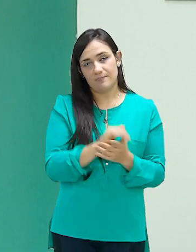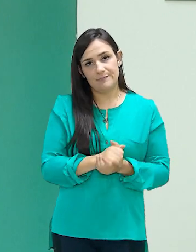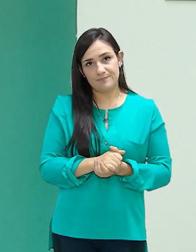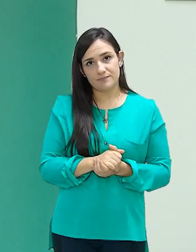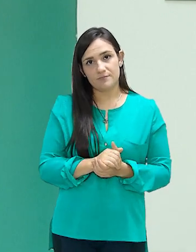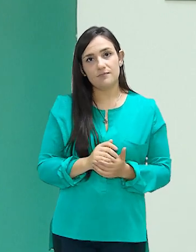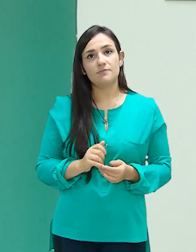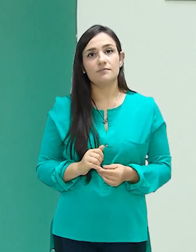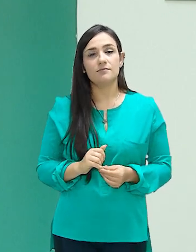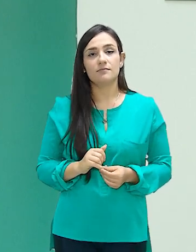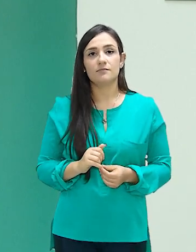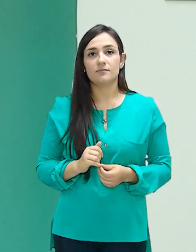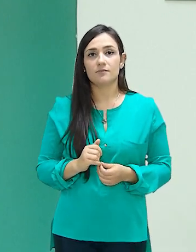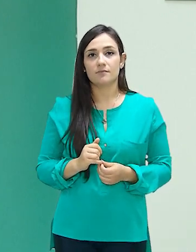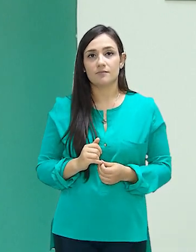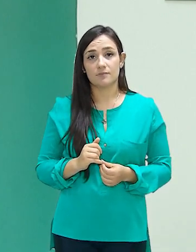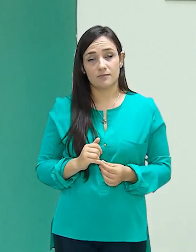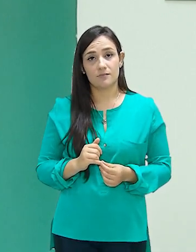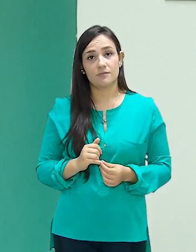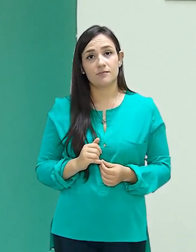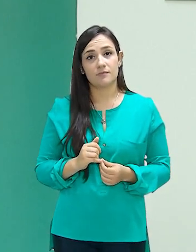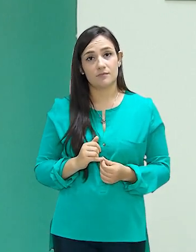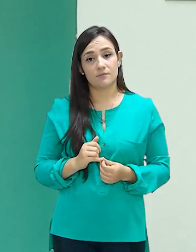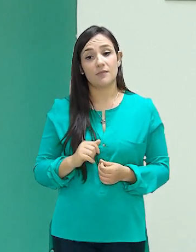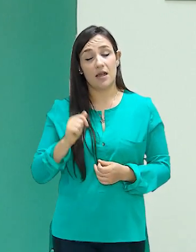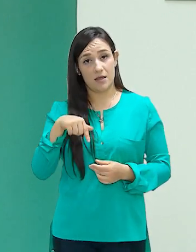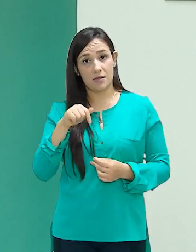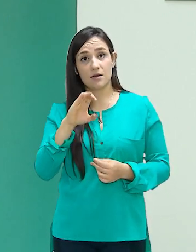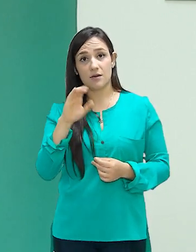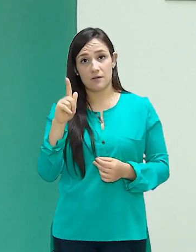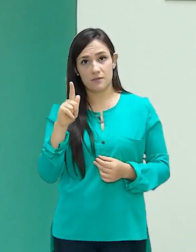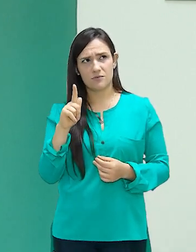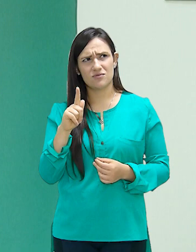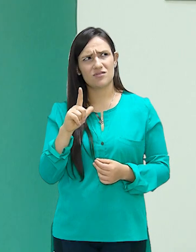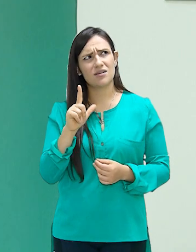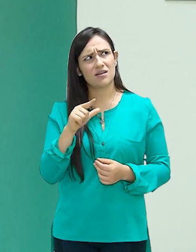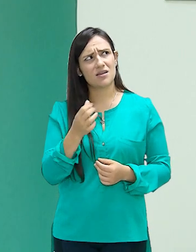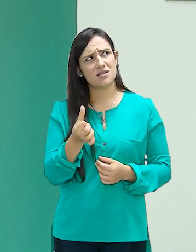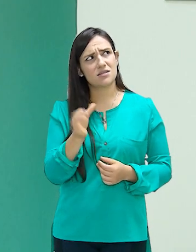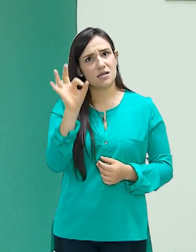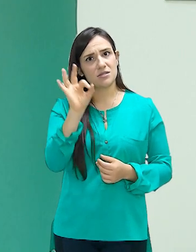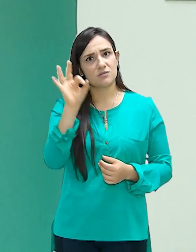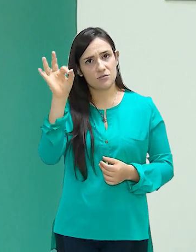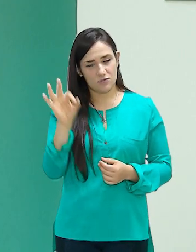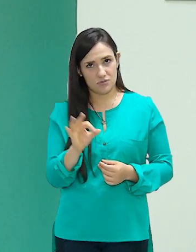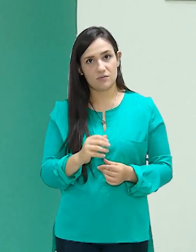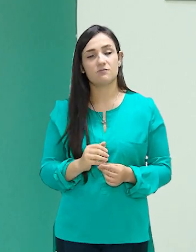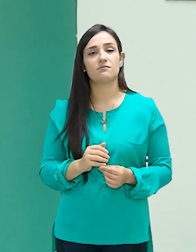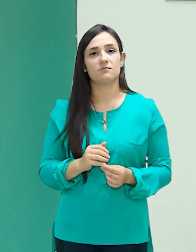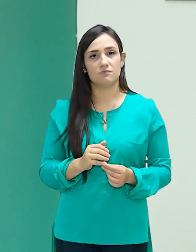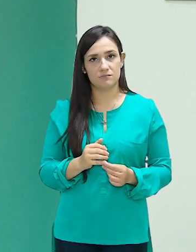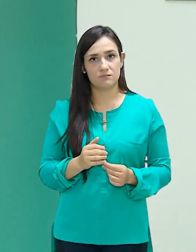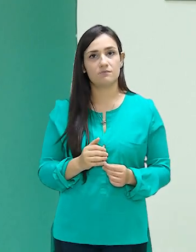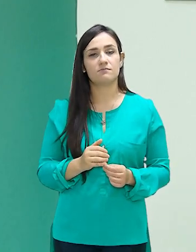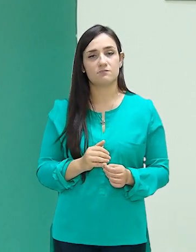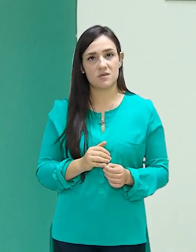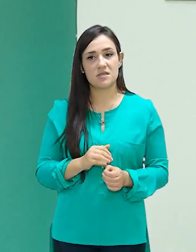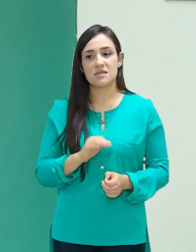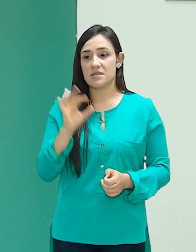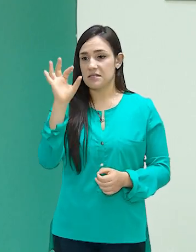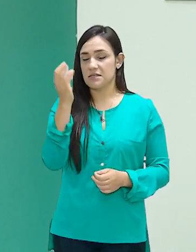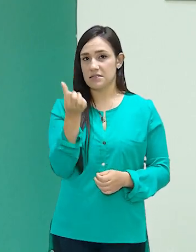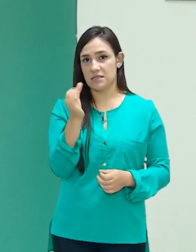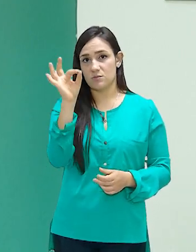imposto. Porque o imposto aqui em Campo Grande, aqui no nosso estado, está 6%, né, do valor,